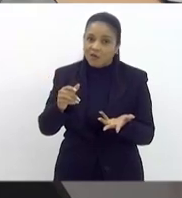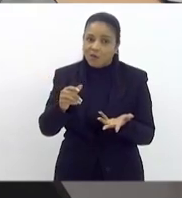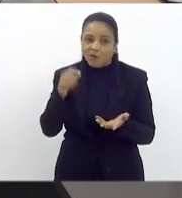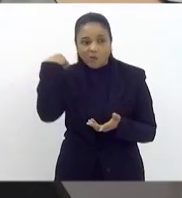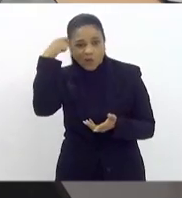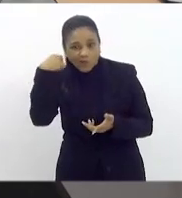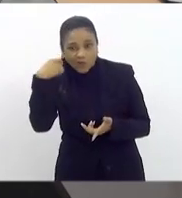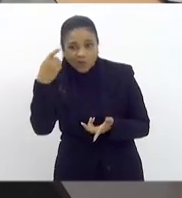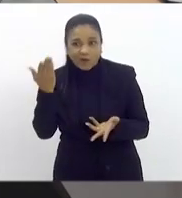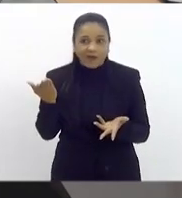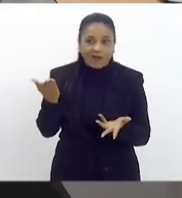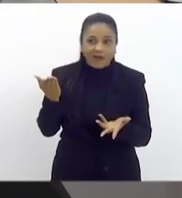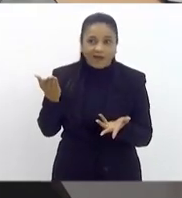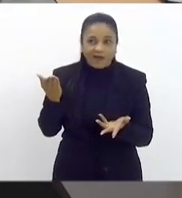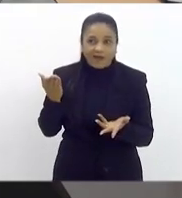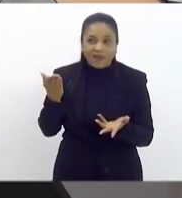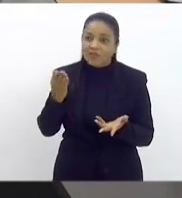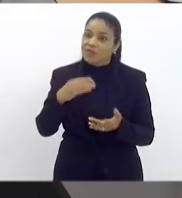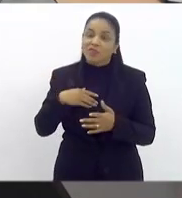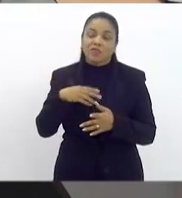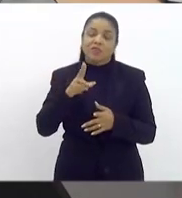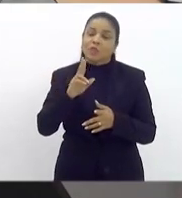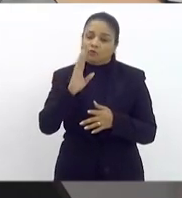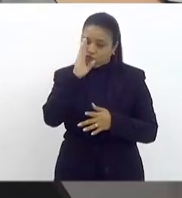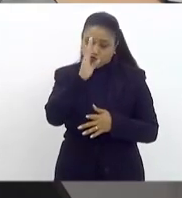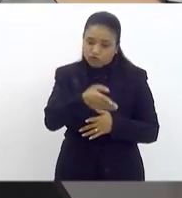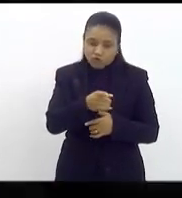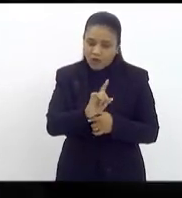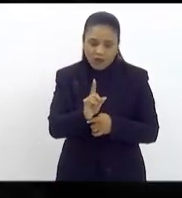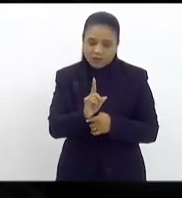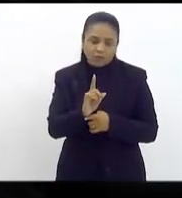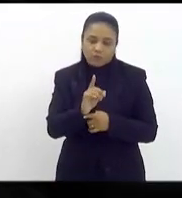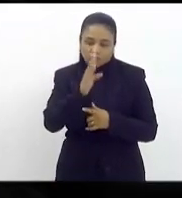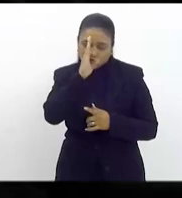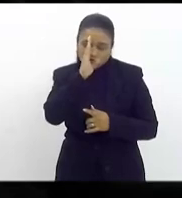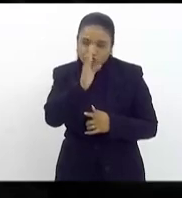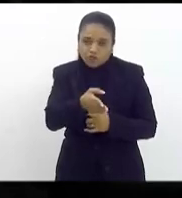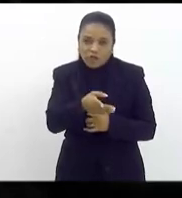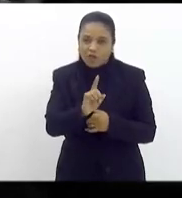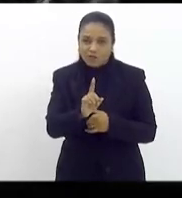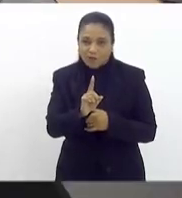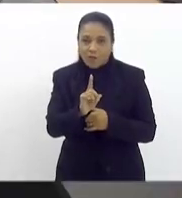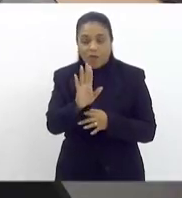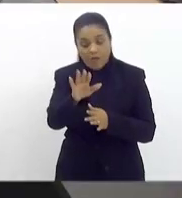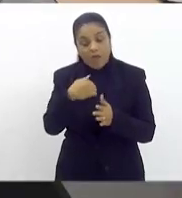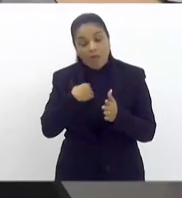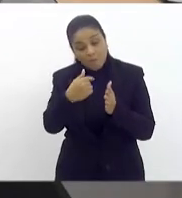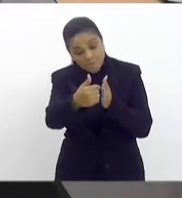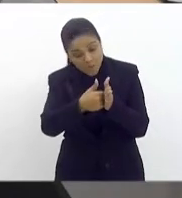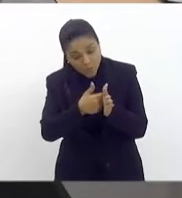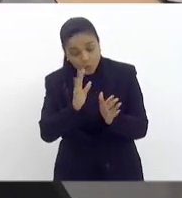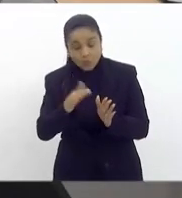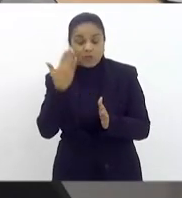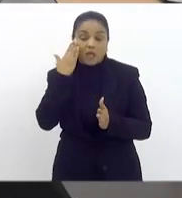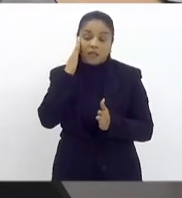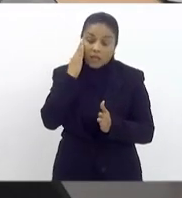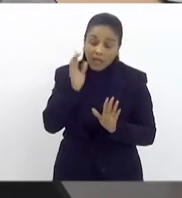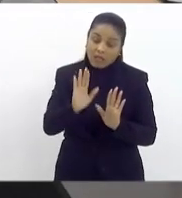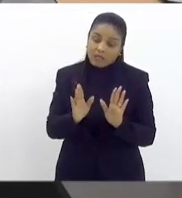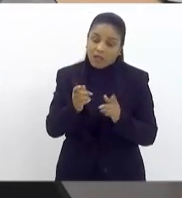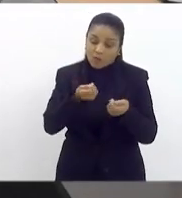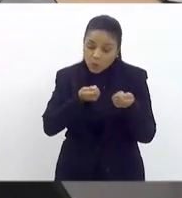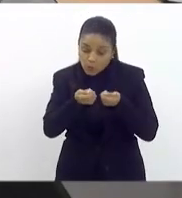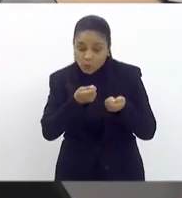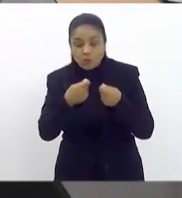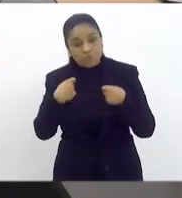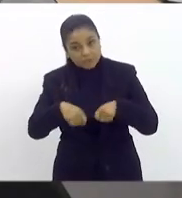site de vocês, não é diretamente com 6%. Não é diretamente. Você vai entender a pergunta porque vocês têm que fazer a distribuição, o controle da